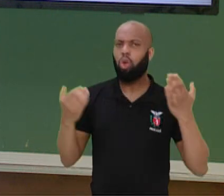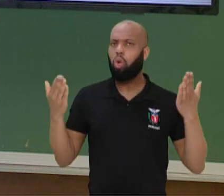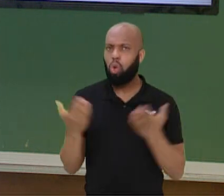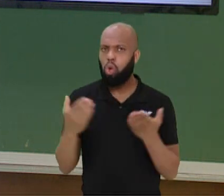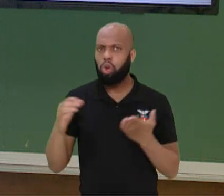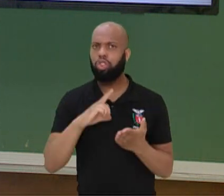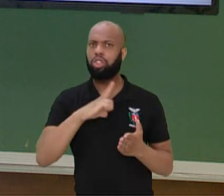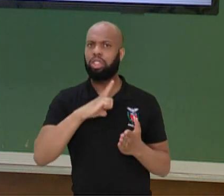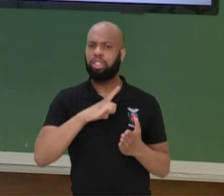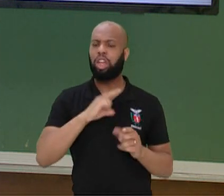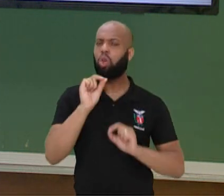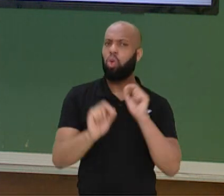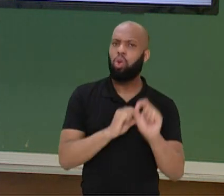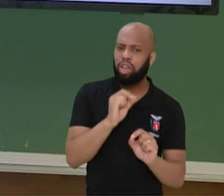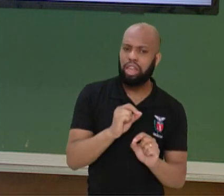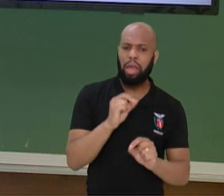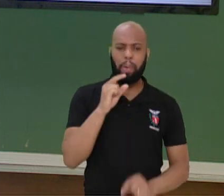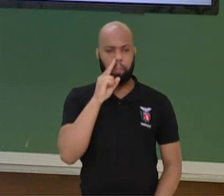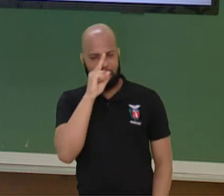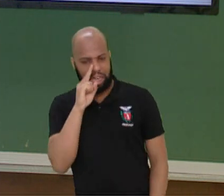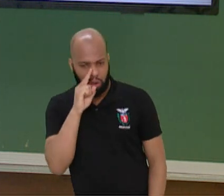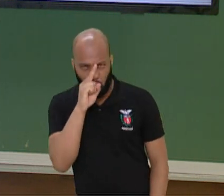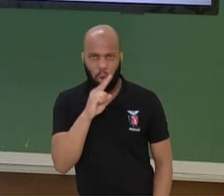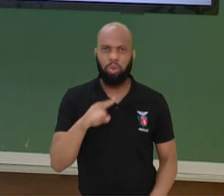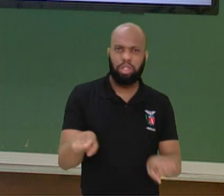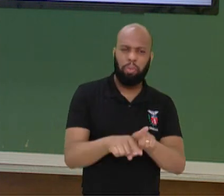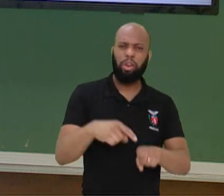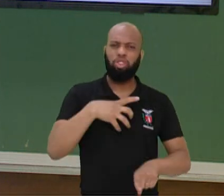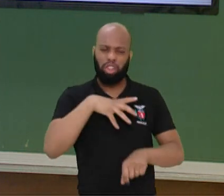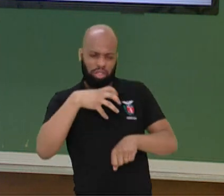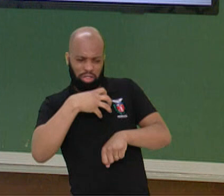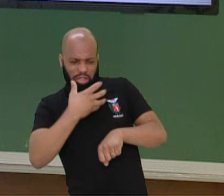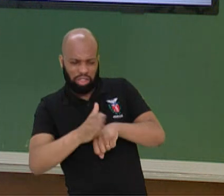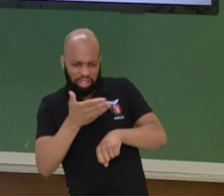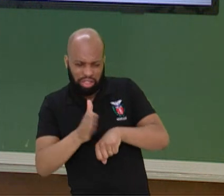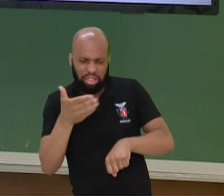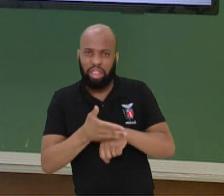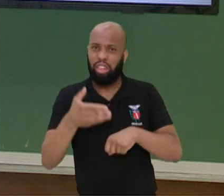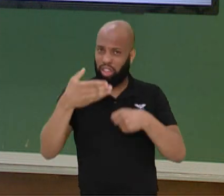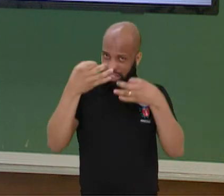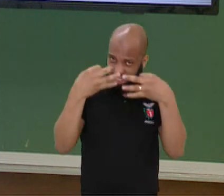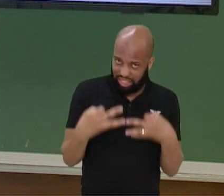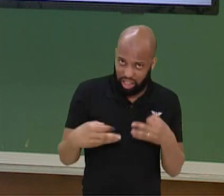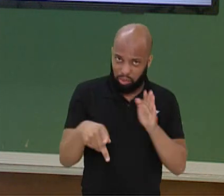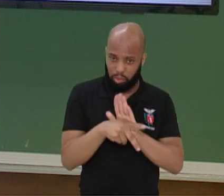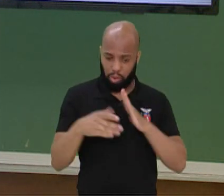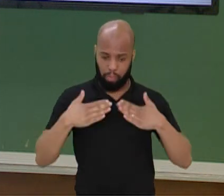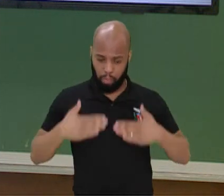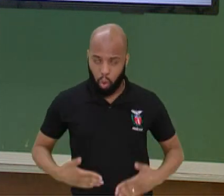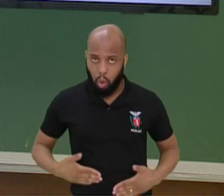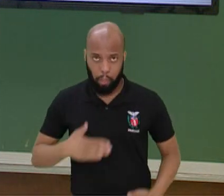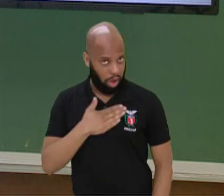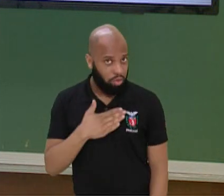ela tem uma intensidade e um volume de treino adequados para a minha aptidão física?